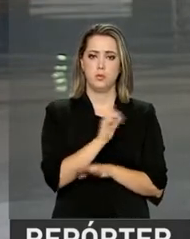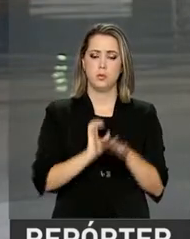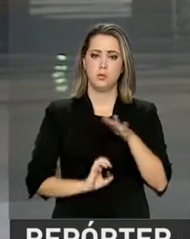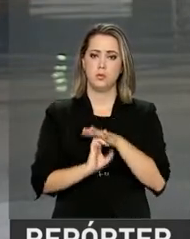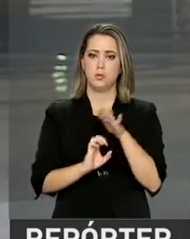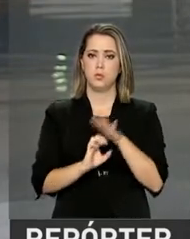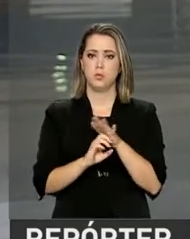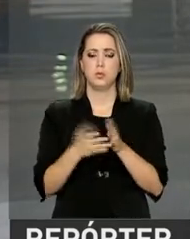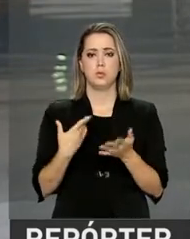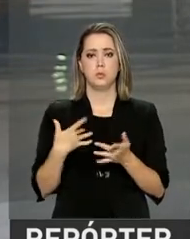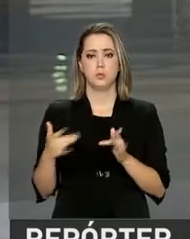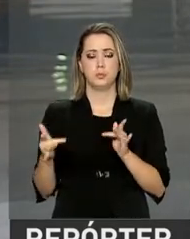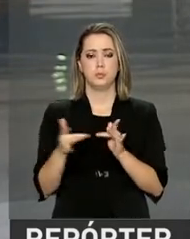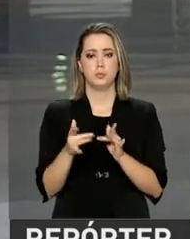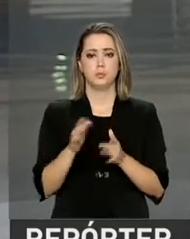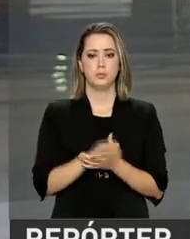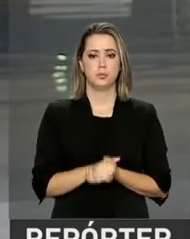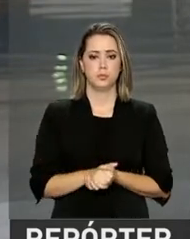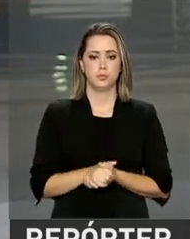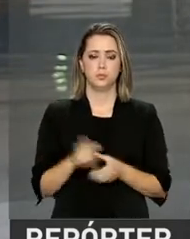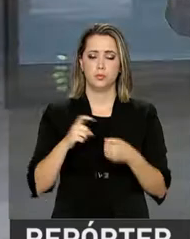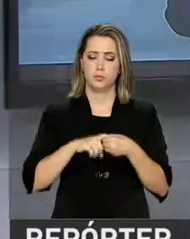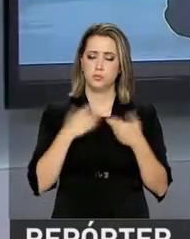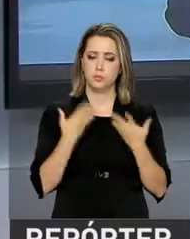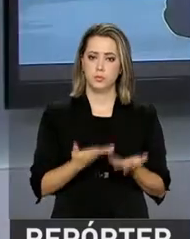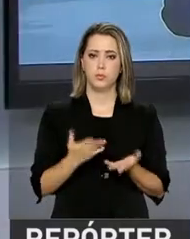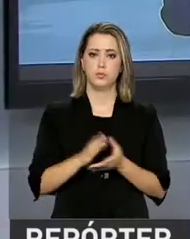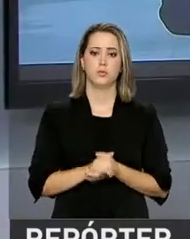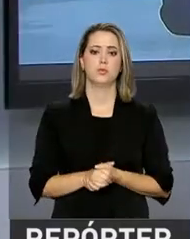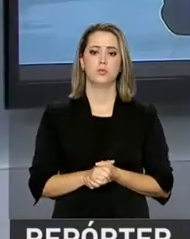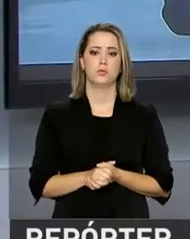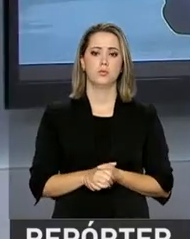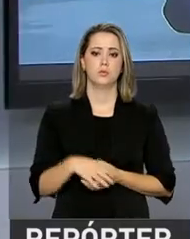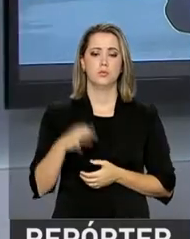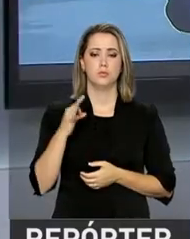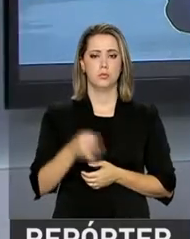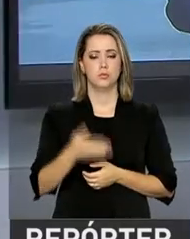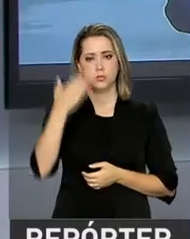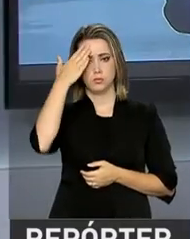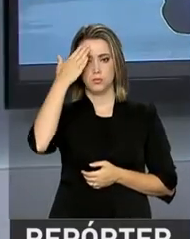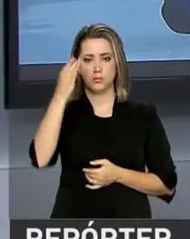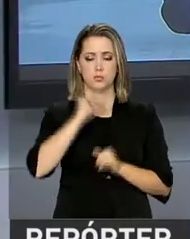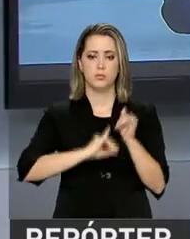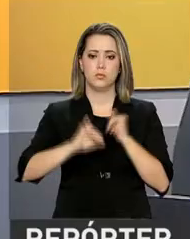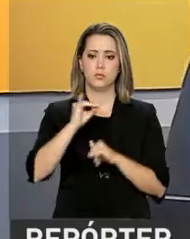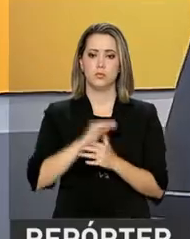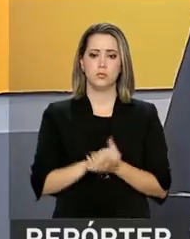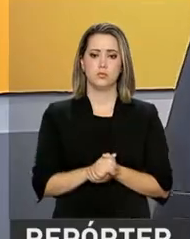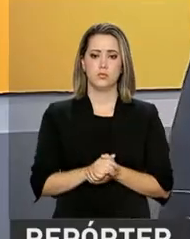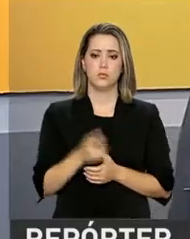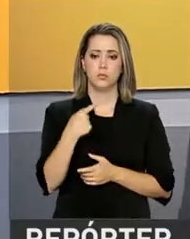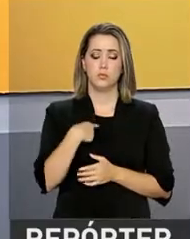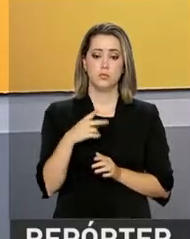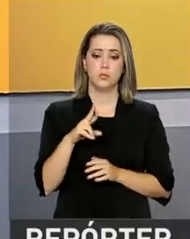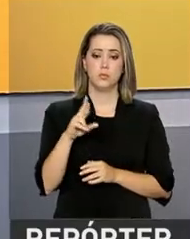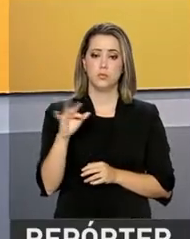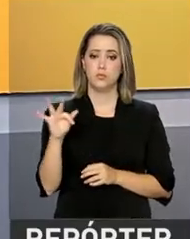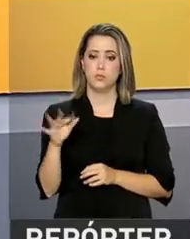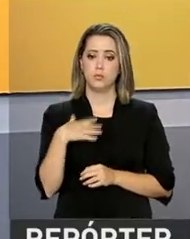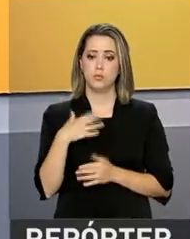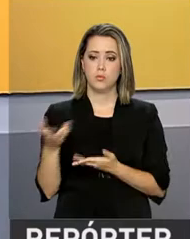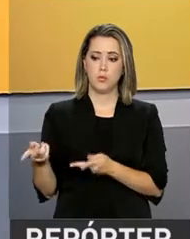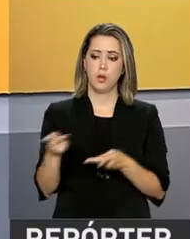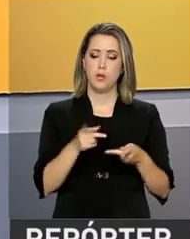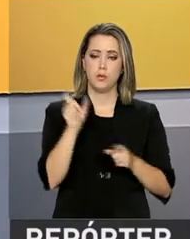sócio ou como titular começou no estúdio dando um toque já obrigado pelas suas informações e olha a receita federal está